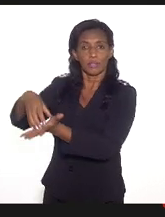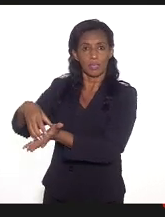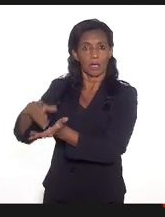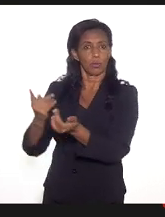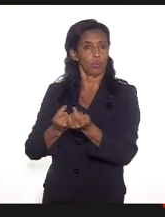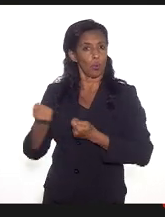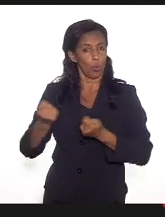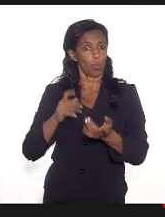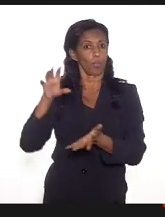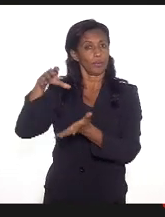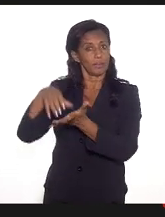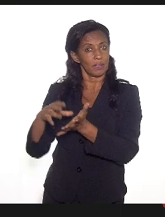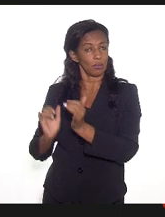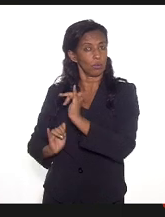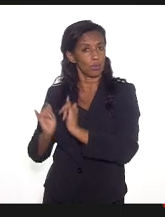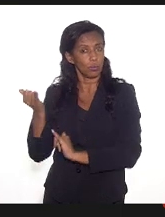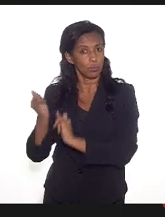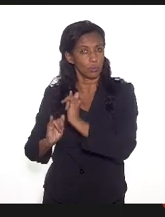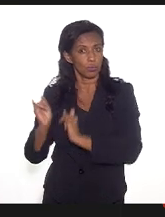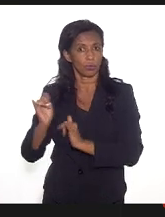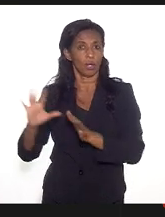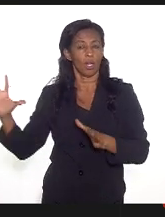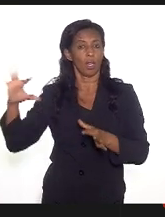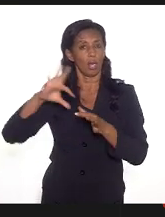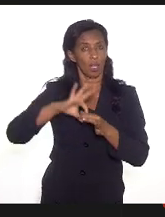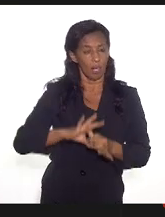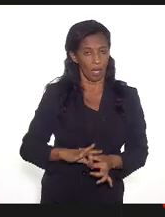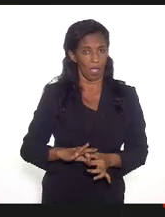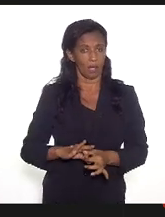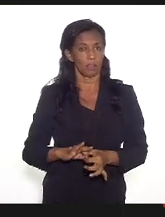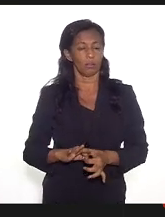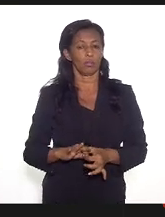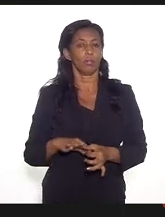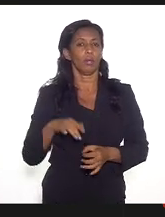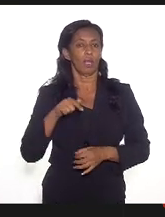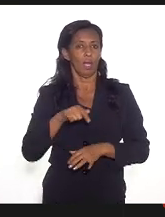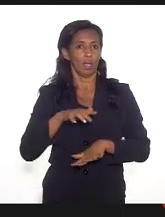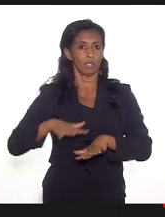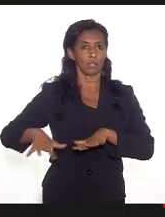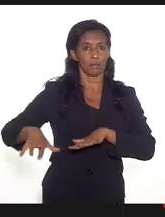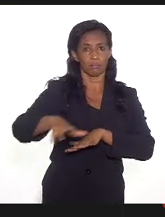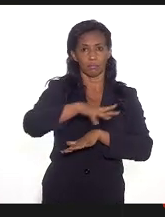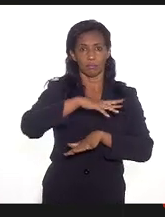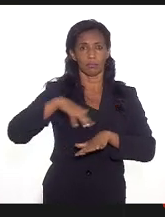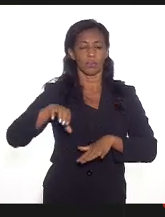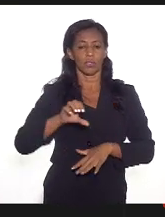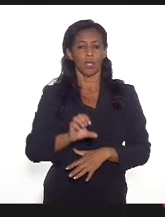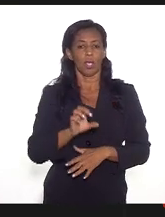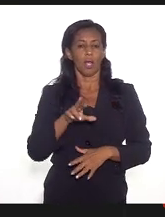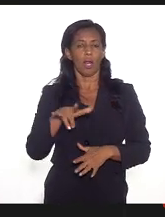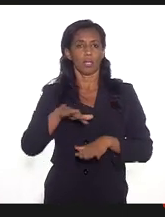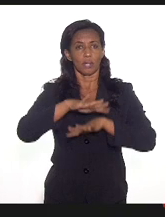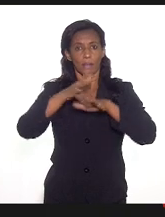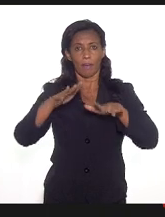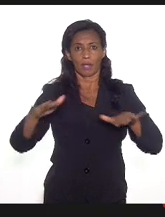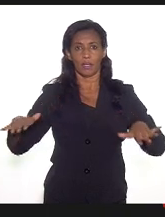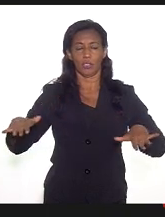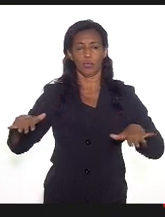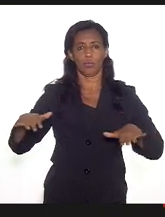centros industriais ligados a essa rede de clusters marítimos